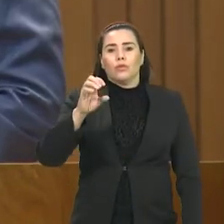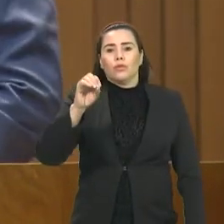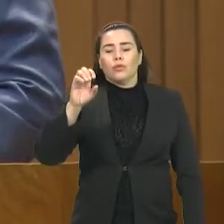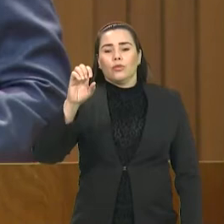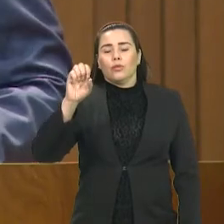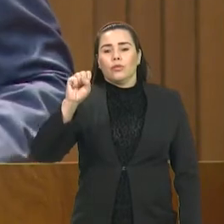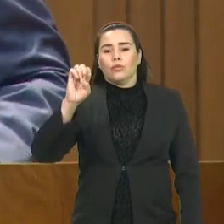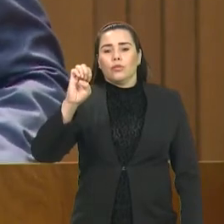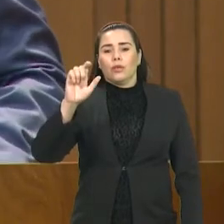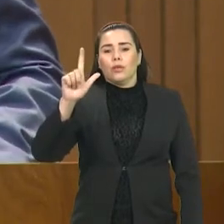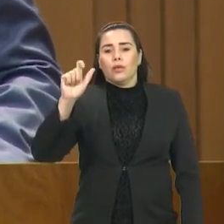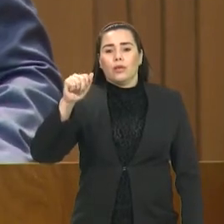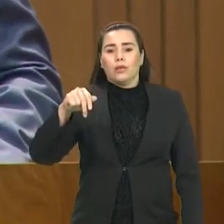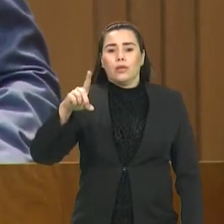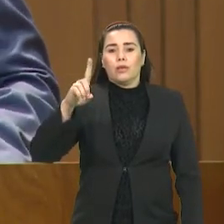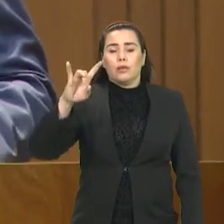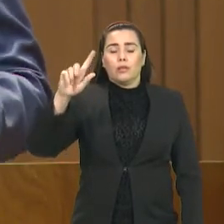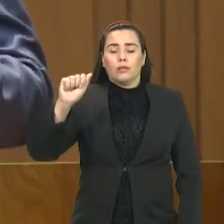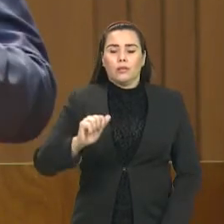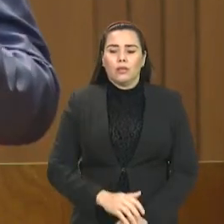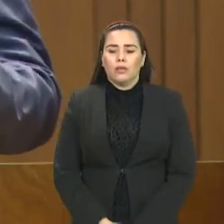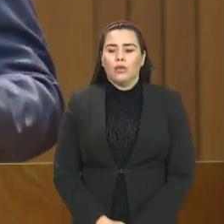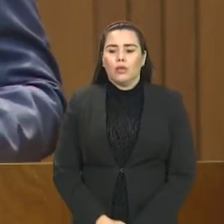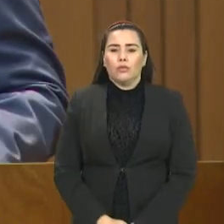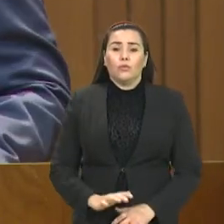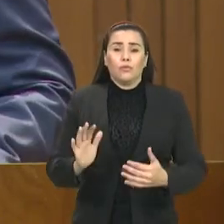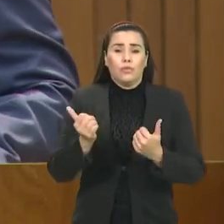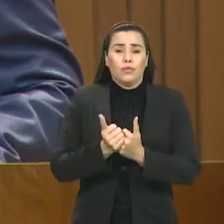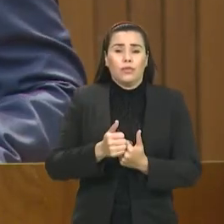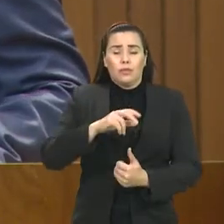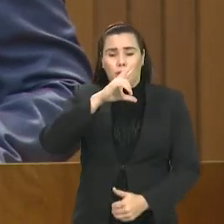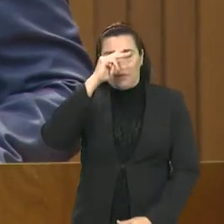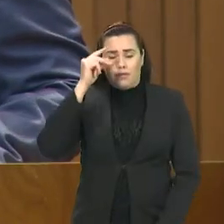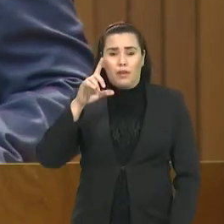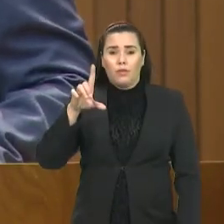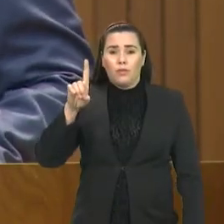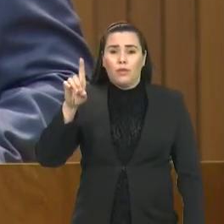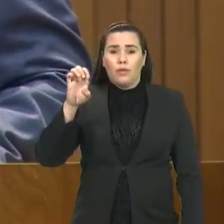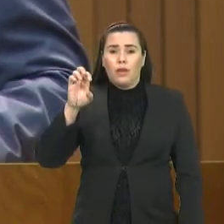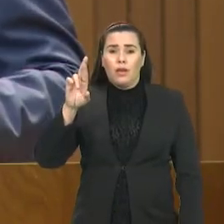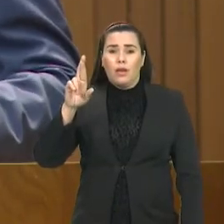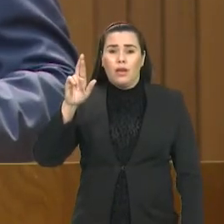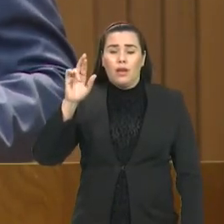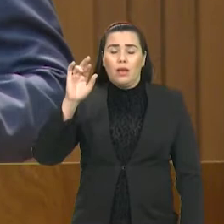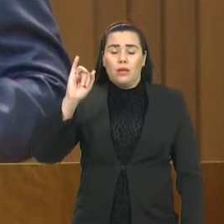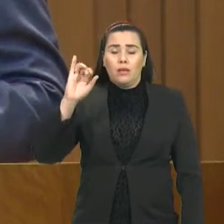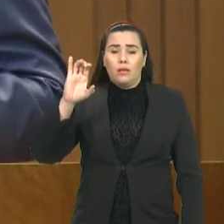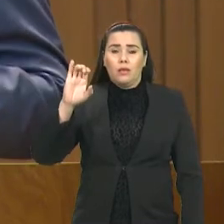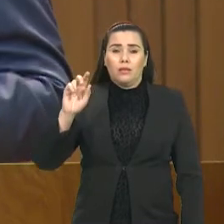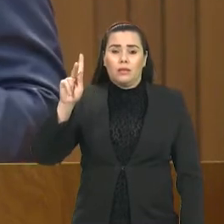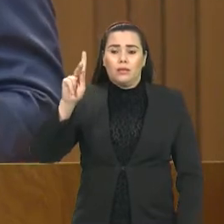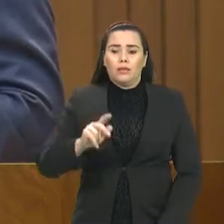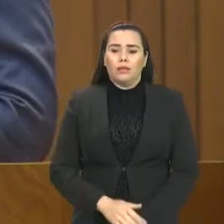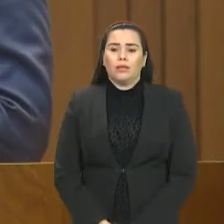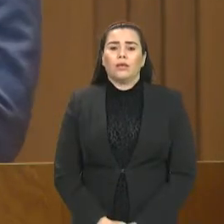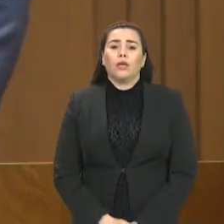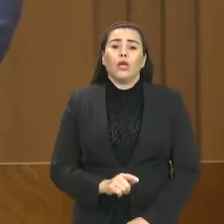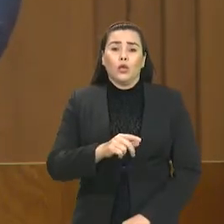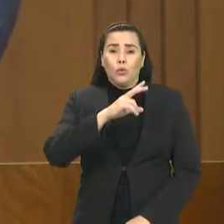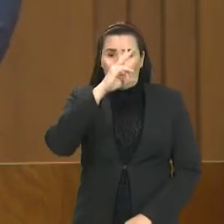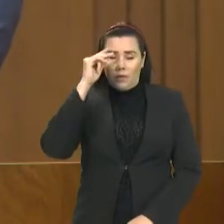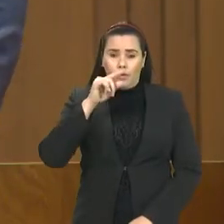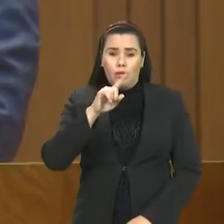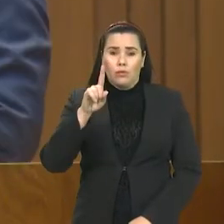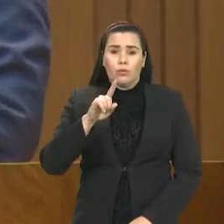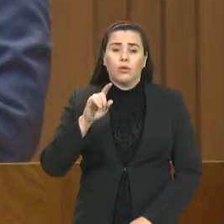Zucca, do vice-prefeito Derek Menezes, dos nossos companheiros Éder Amador, enfim, aqueles que fazem o